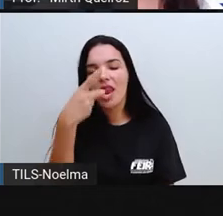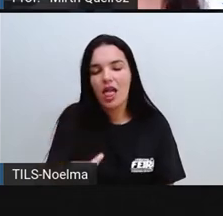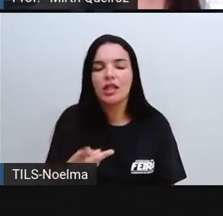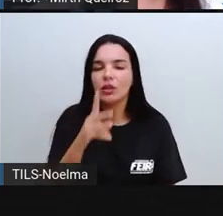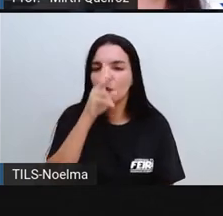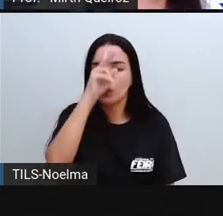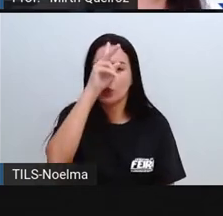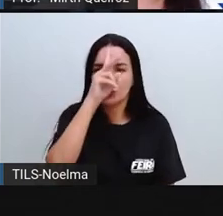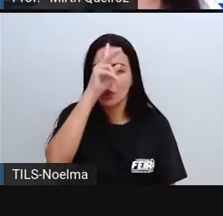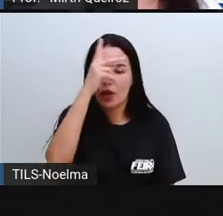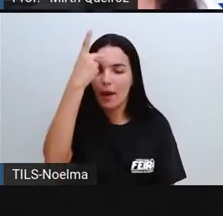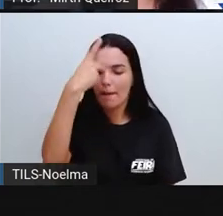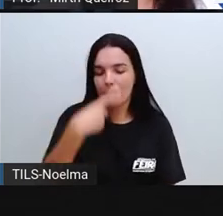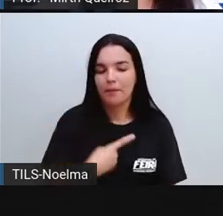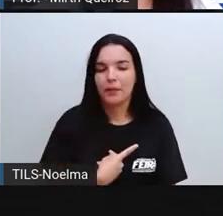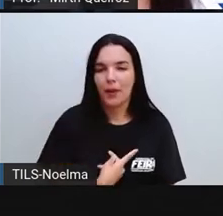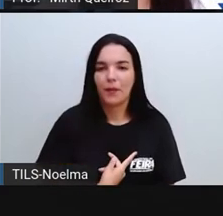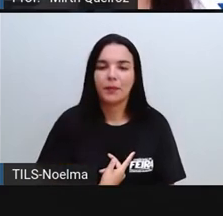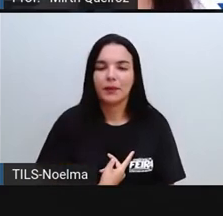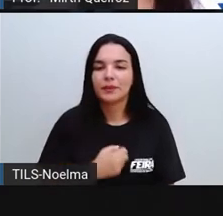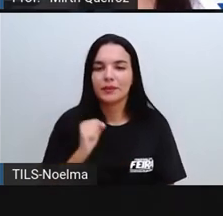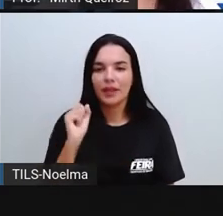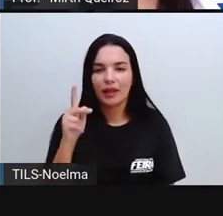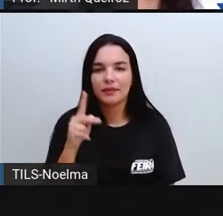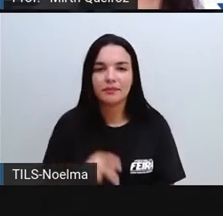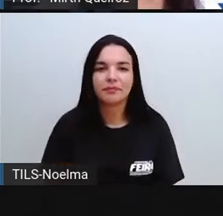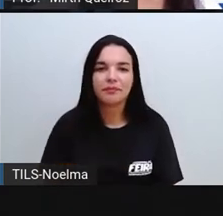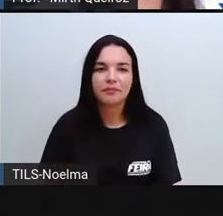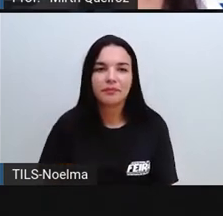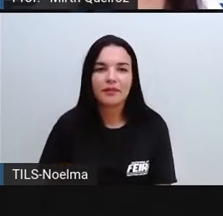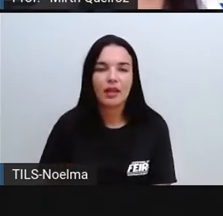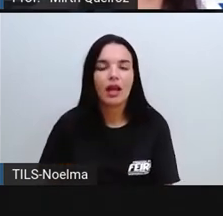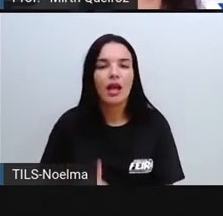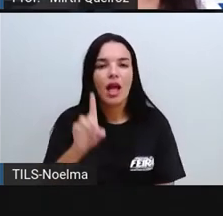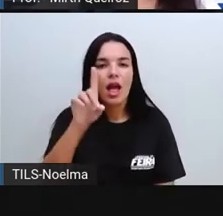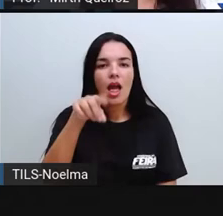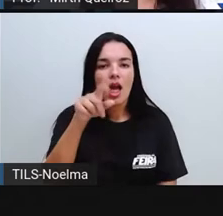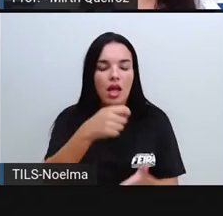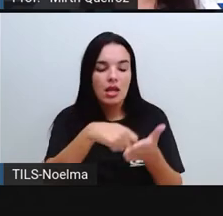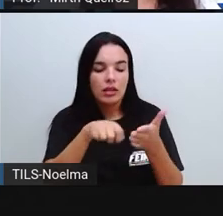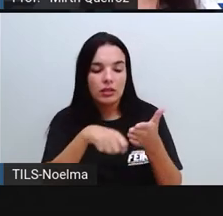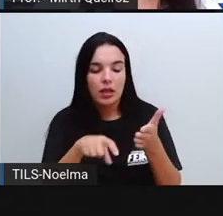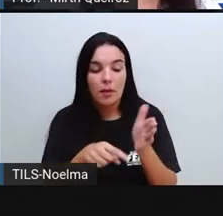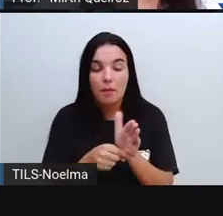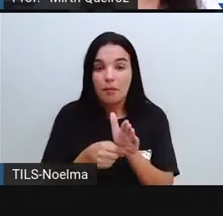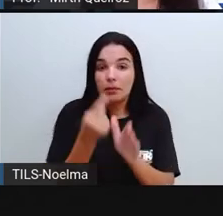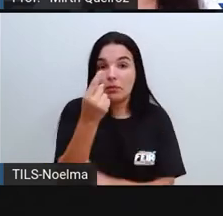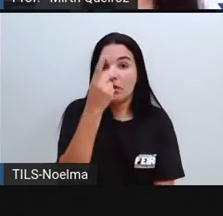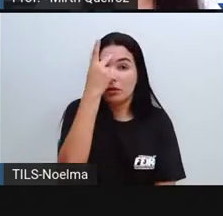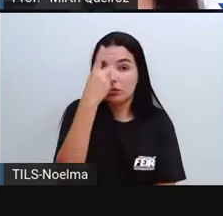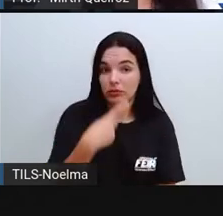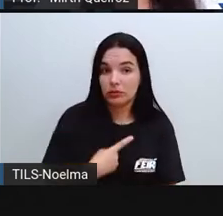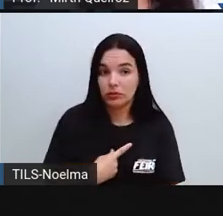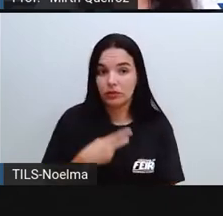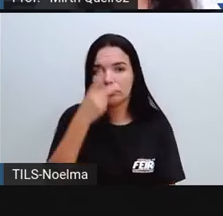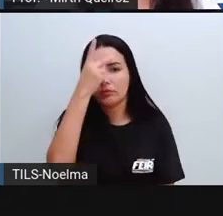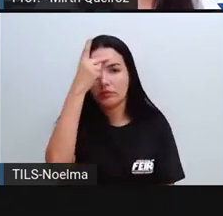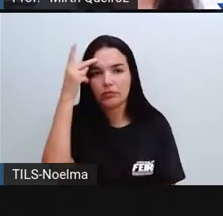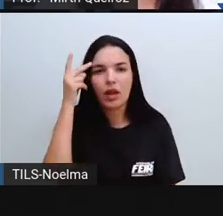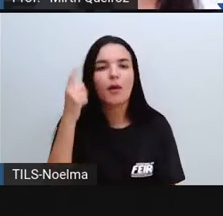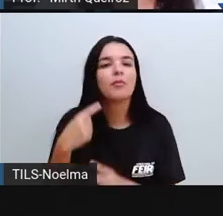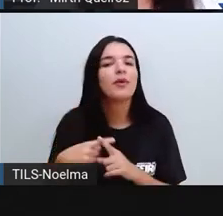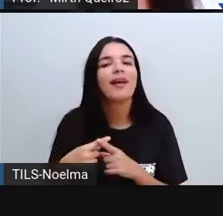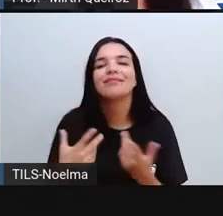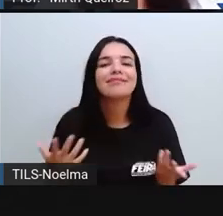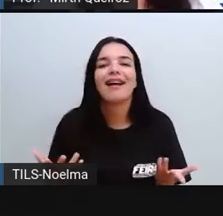estar narrando uma situação. É escrito em primeira pessoa, já que o narrador é o próprio